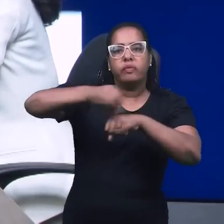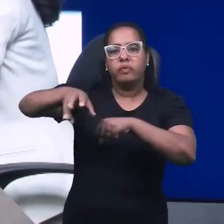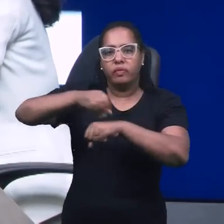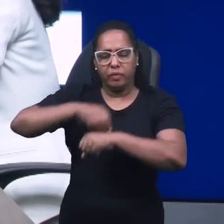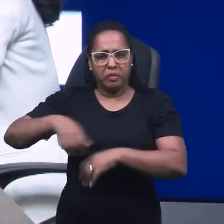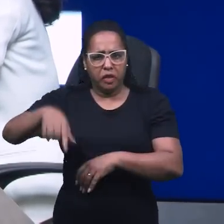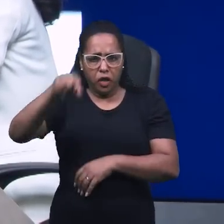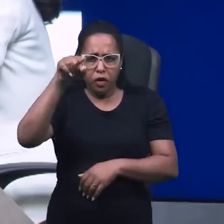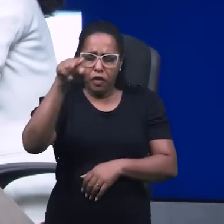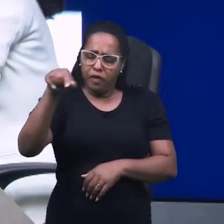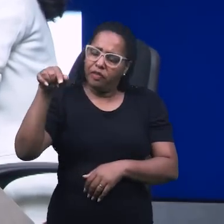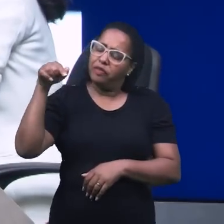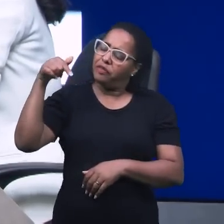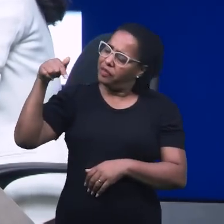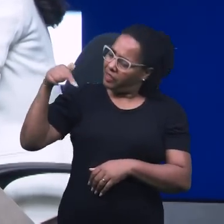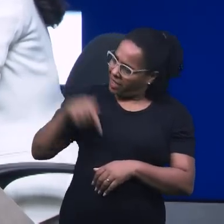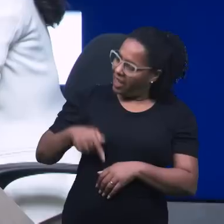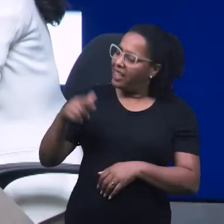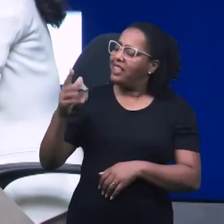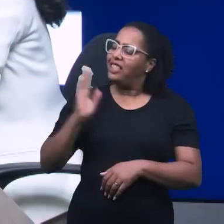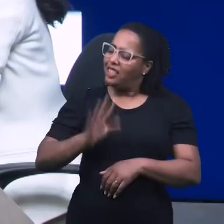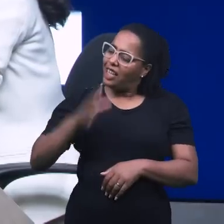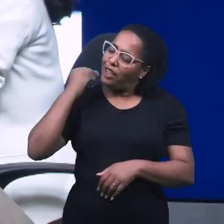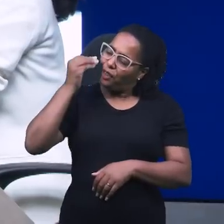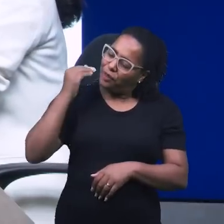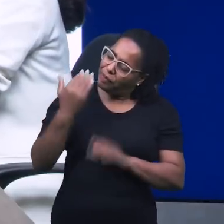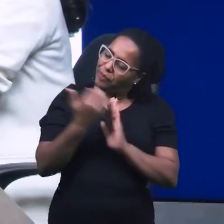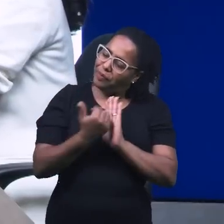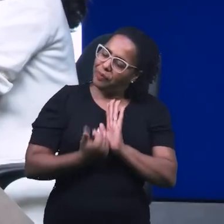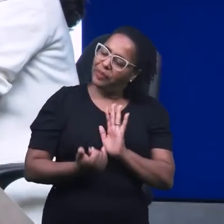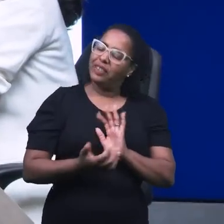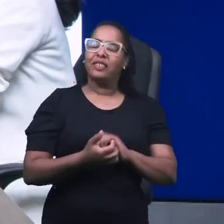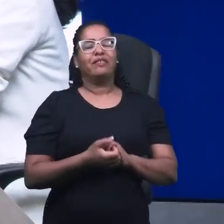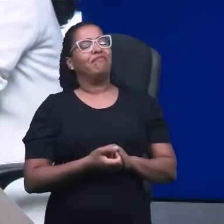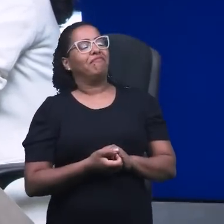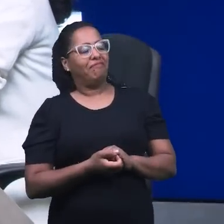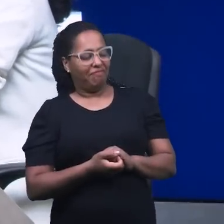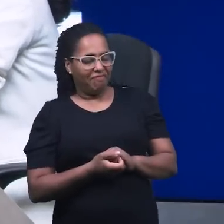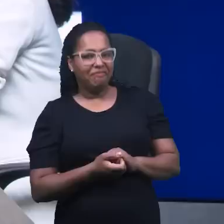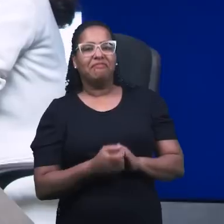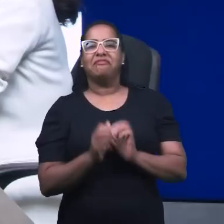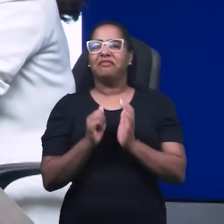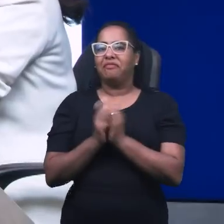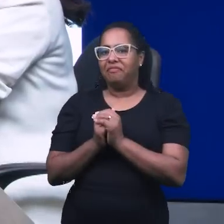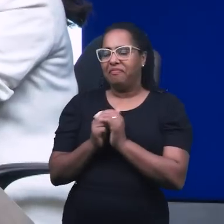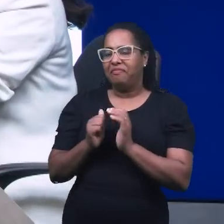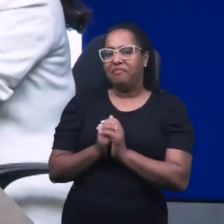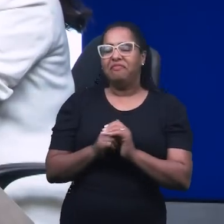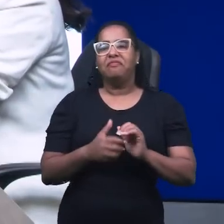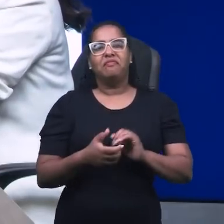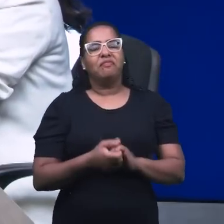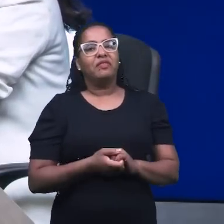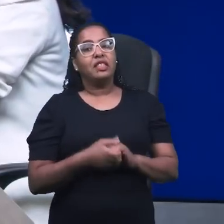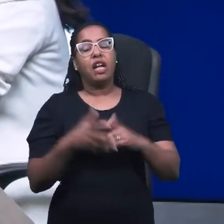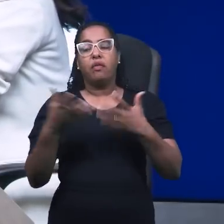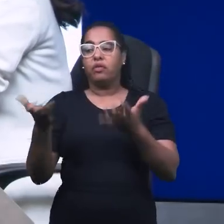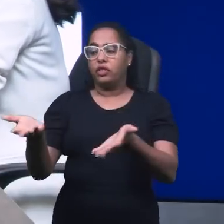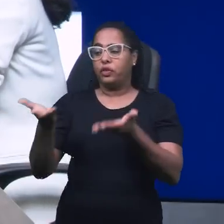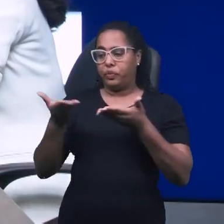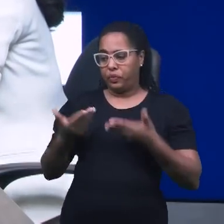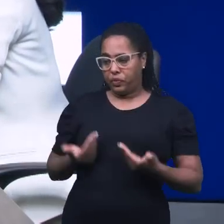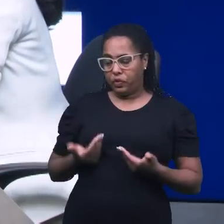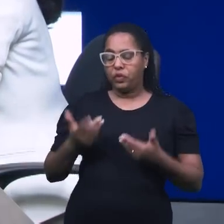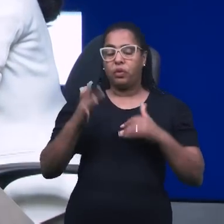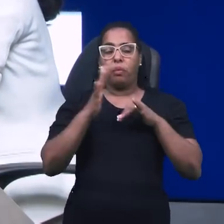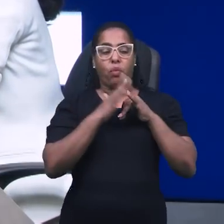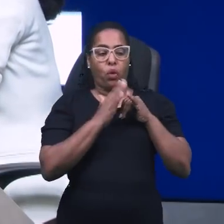gente compartilha. E você está aqui, já é uma experiência para o programa. Amém. Amém. Você recebeu